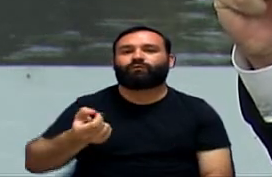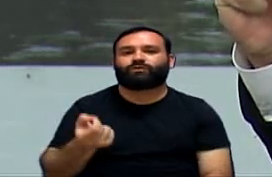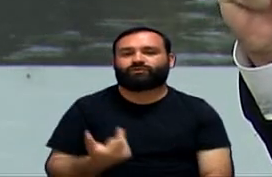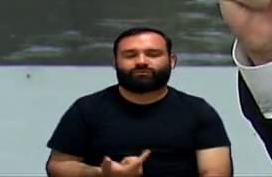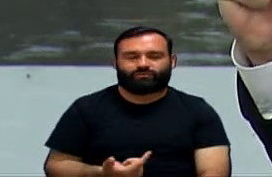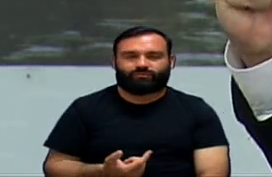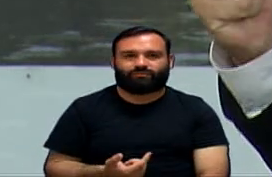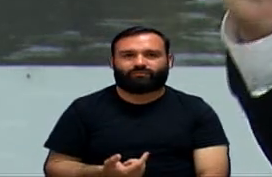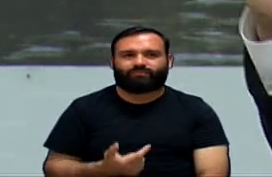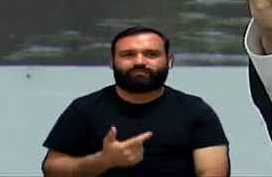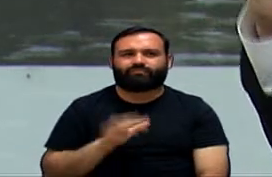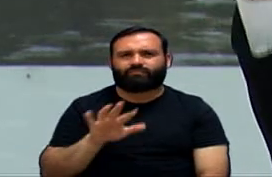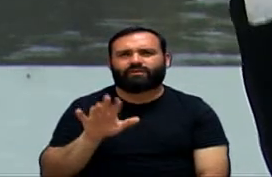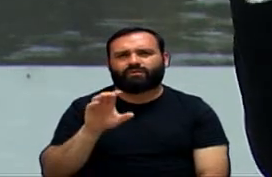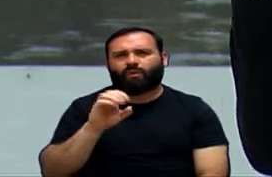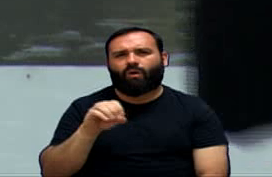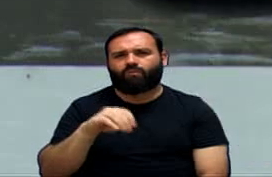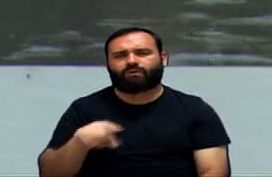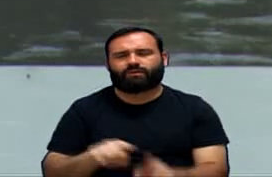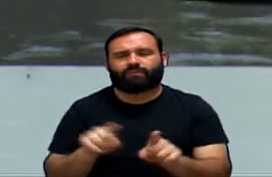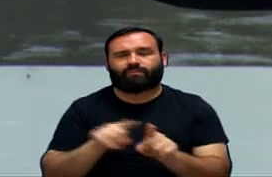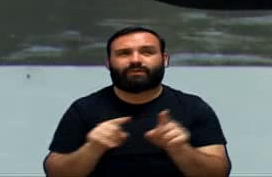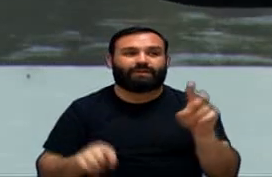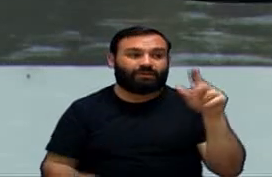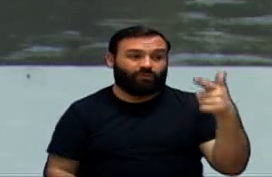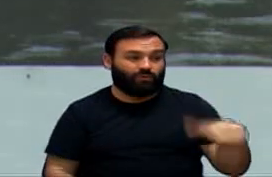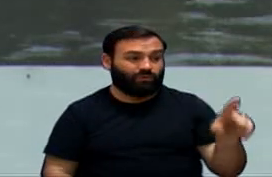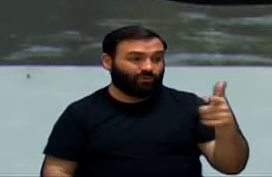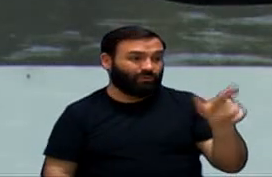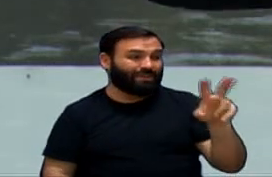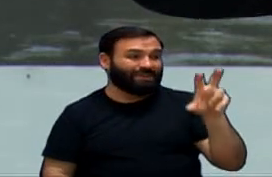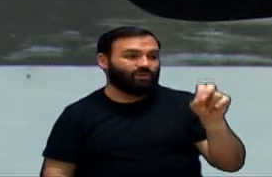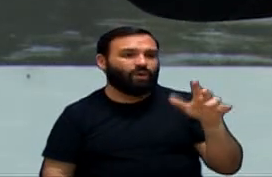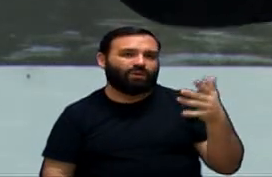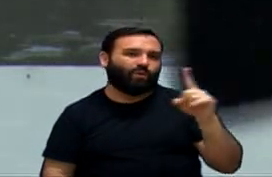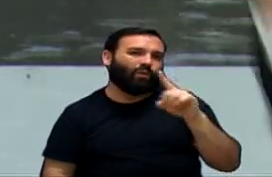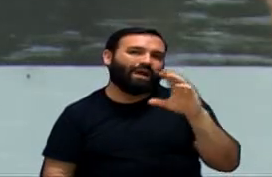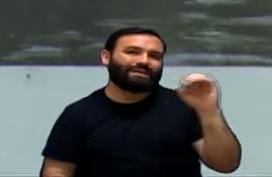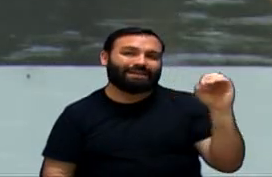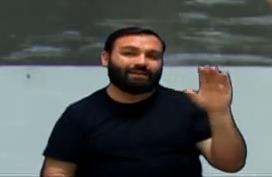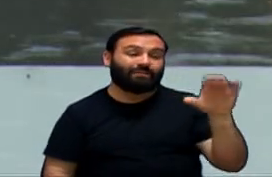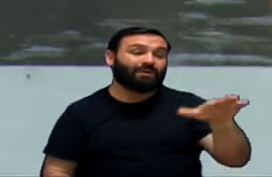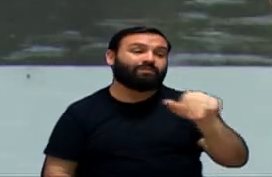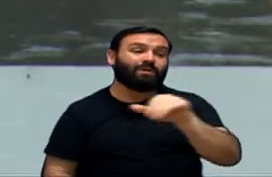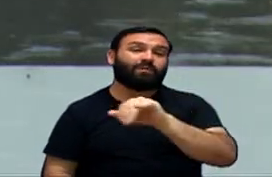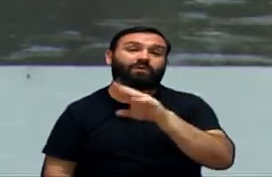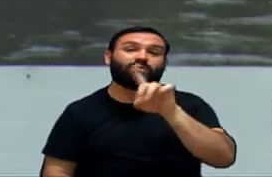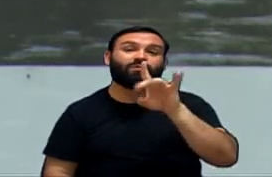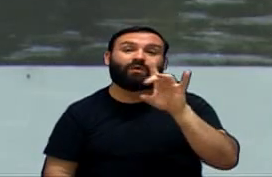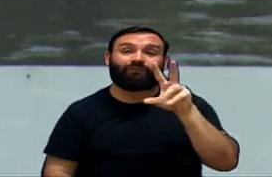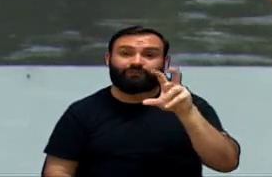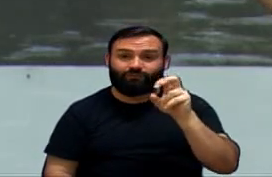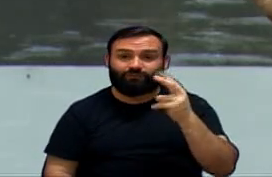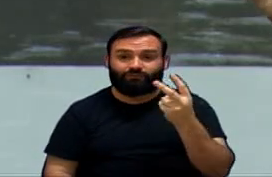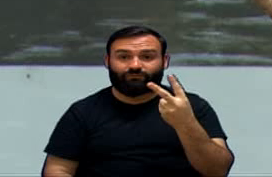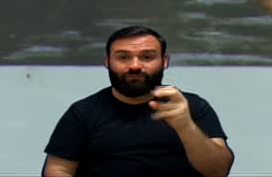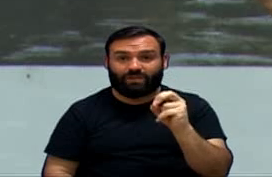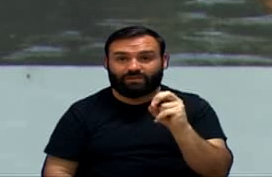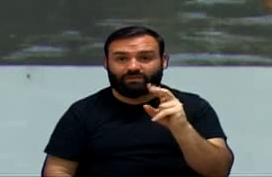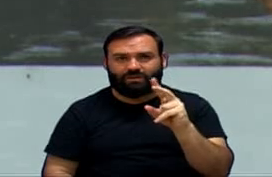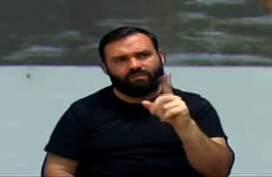motocicletas mas logicamente passaram 50 ou 100 mas abordou 20 é um